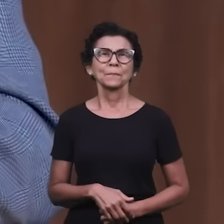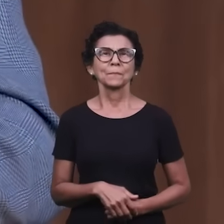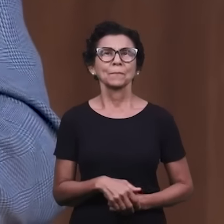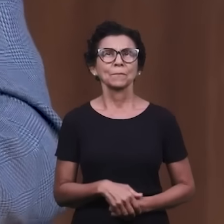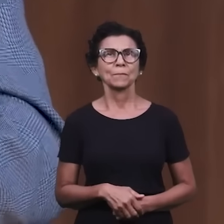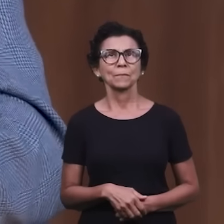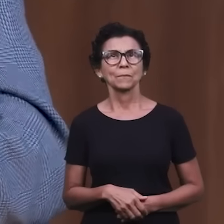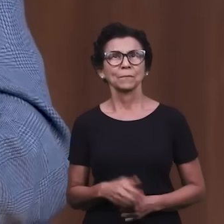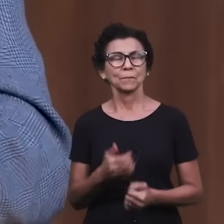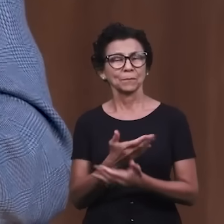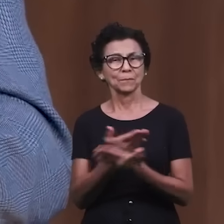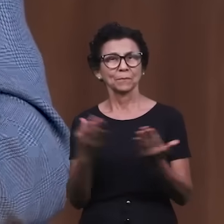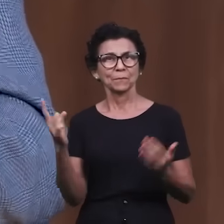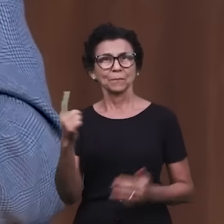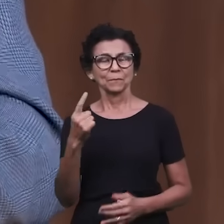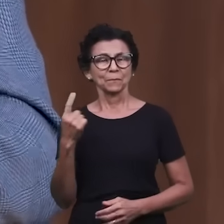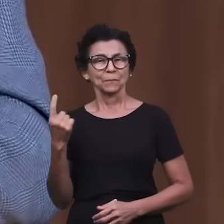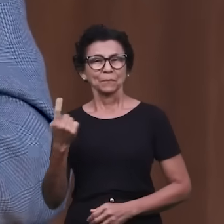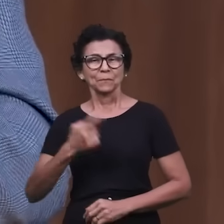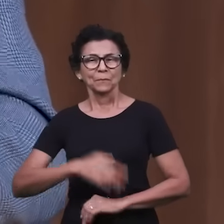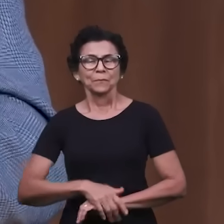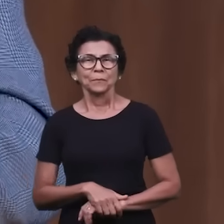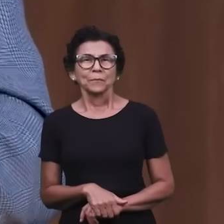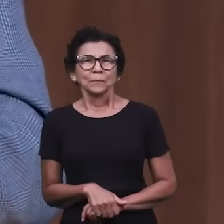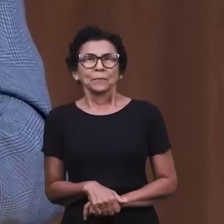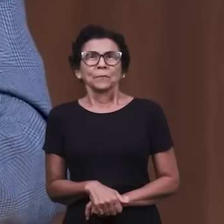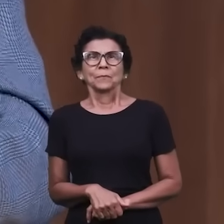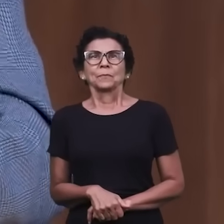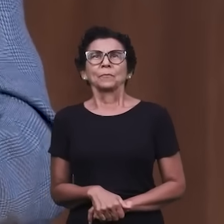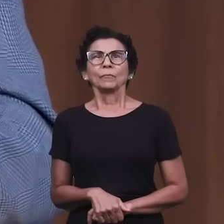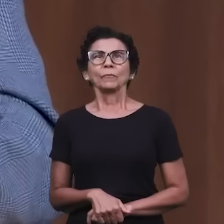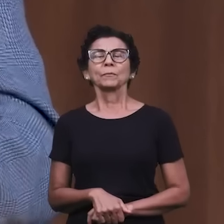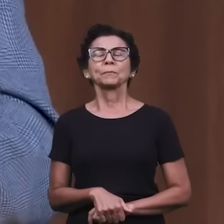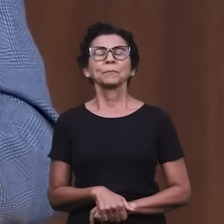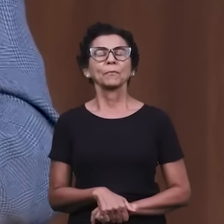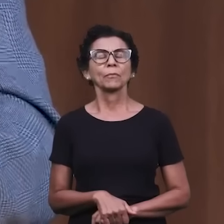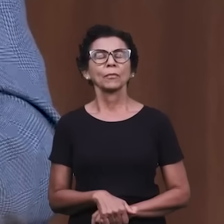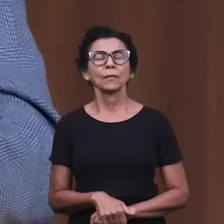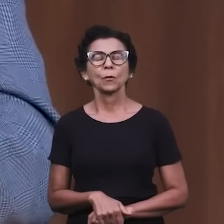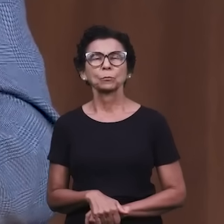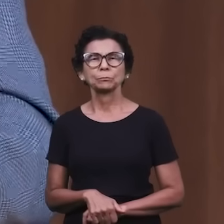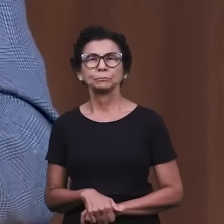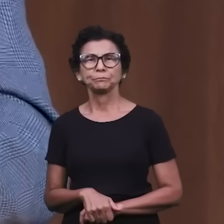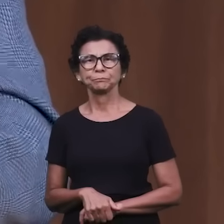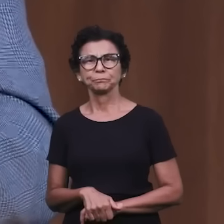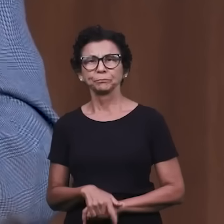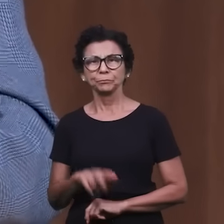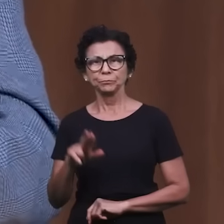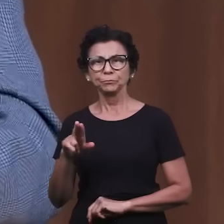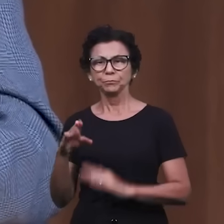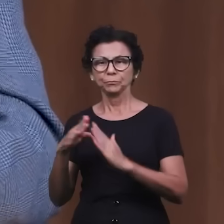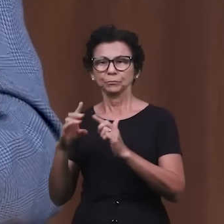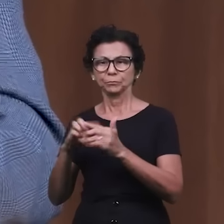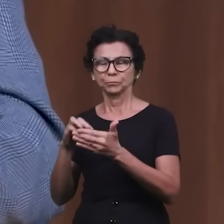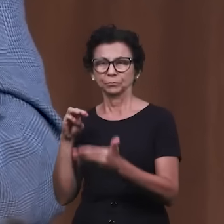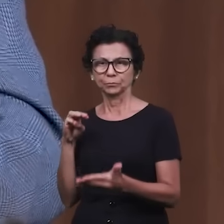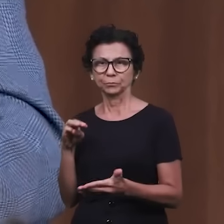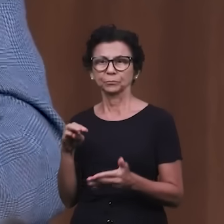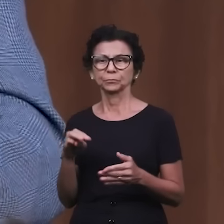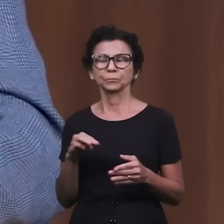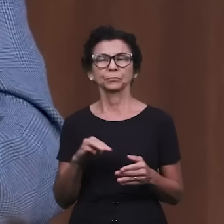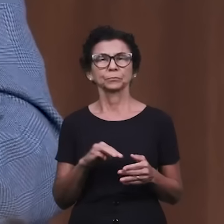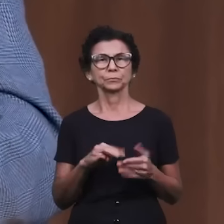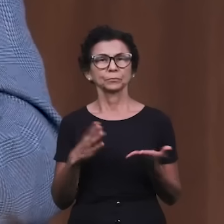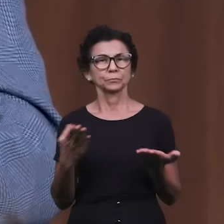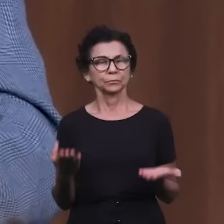graça. Eu quero saudar a todos os nossos irmãos, a todos aqueles que nos veem pelos nossos canais